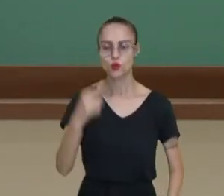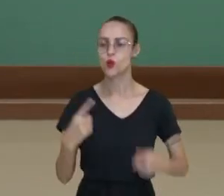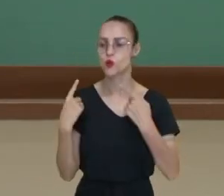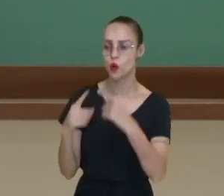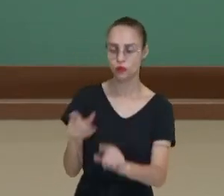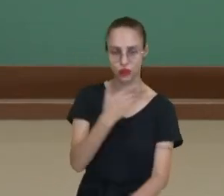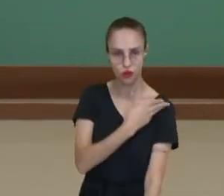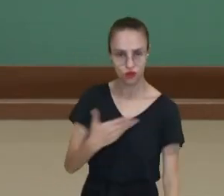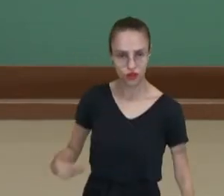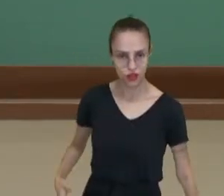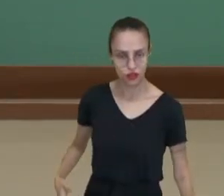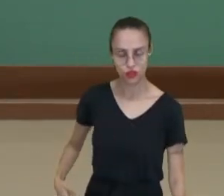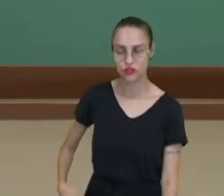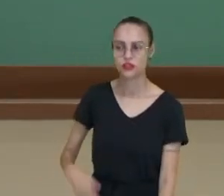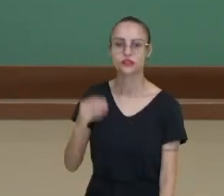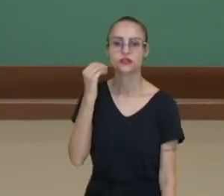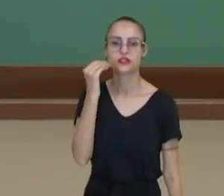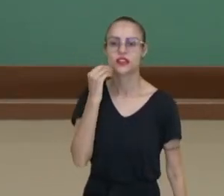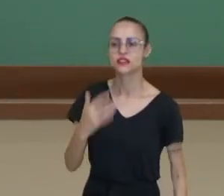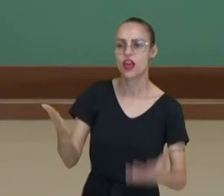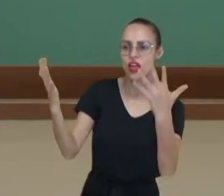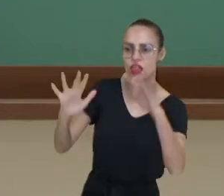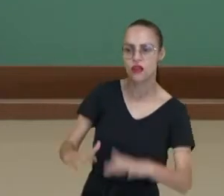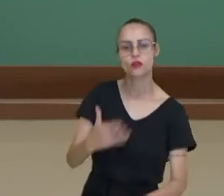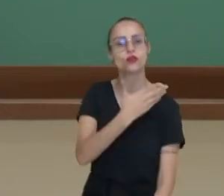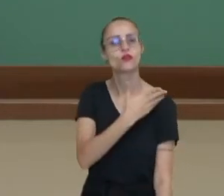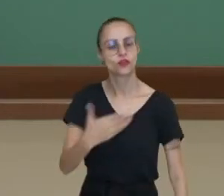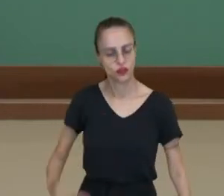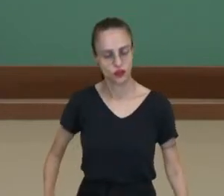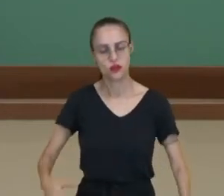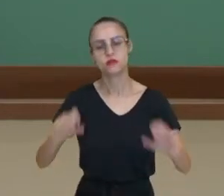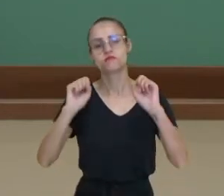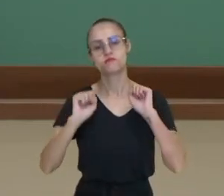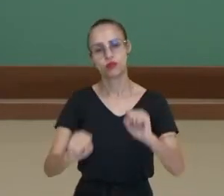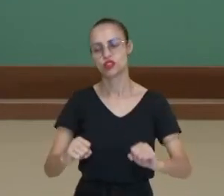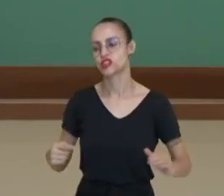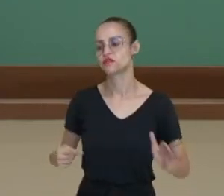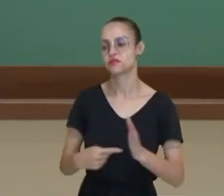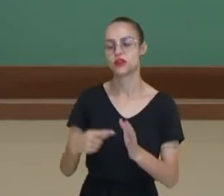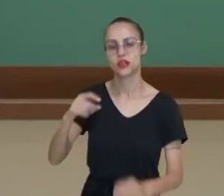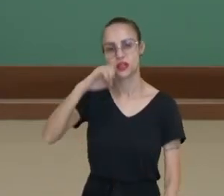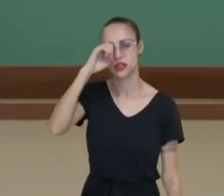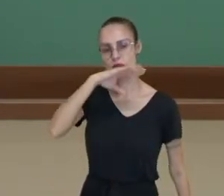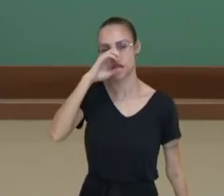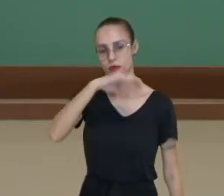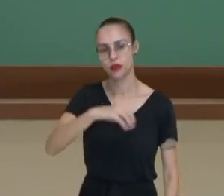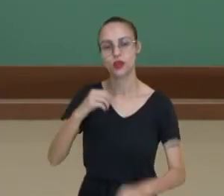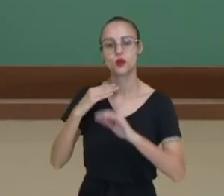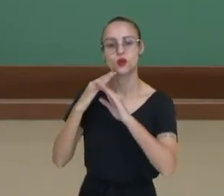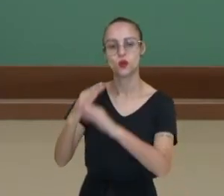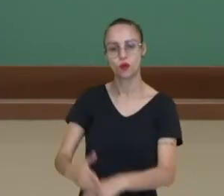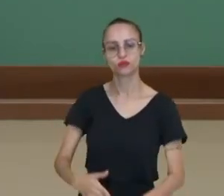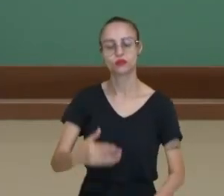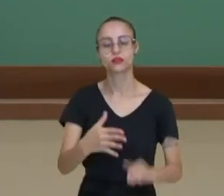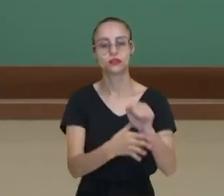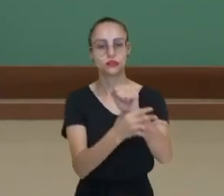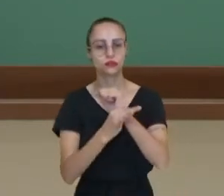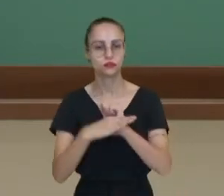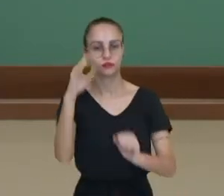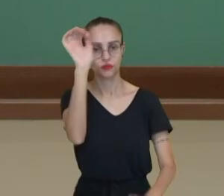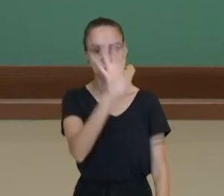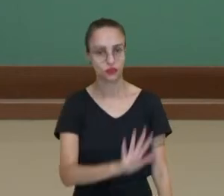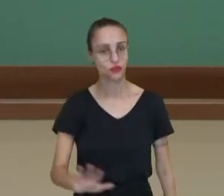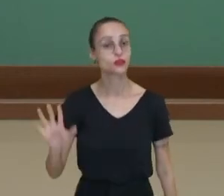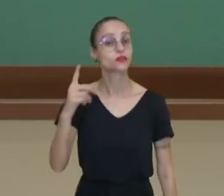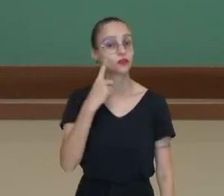governo, de tentar desestabilizar o governo, poderia ser acusado de um crime contra a segurança nacional. Portanto, você reparou que o